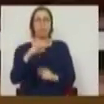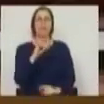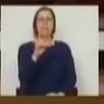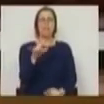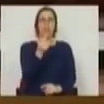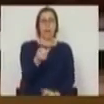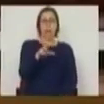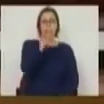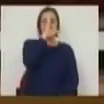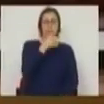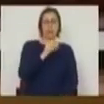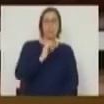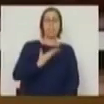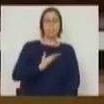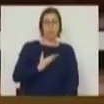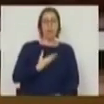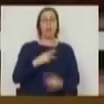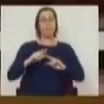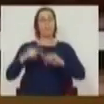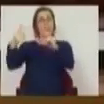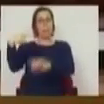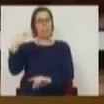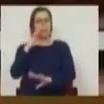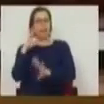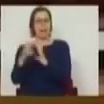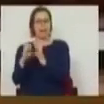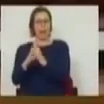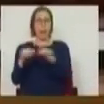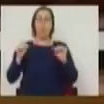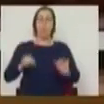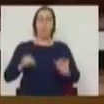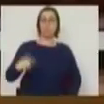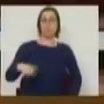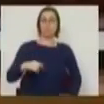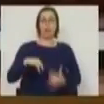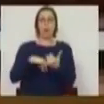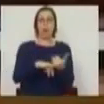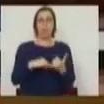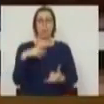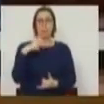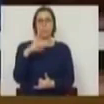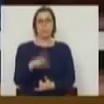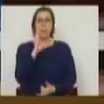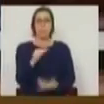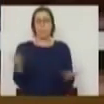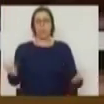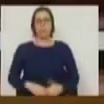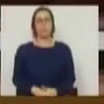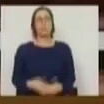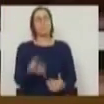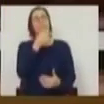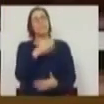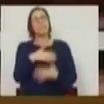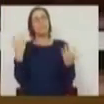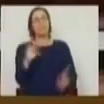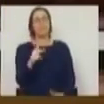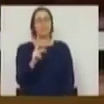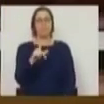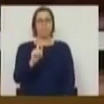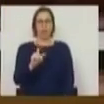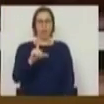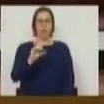Oliveira, ex-ministro do PSD, foi promovido a presidente da Caixa e hoje é presidente da Associação Portuguesa de Bancos. Falemos de Valdo